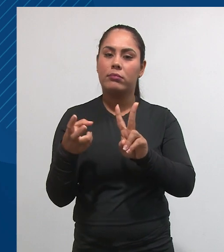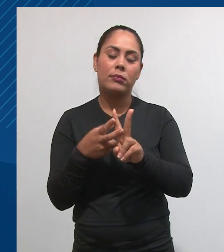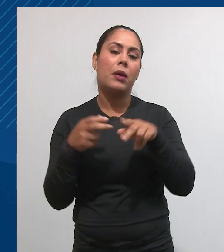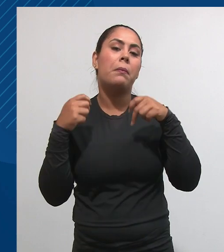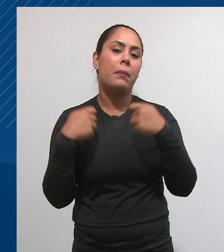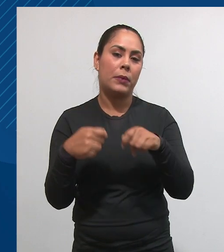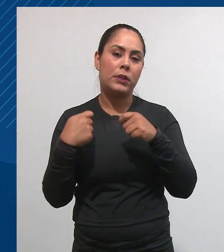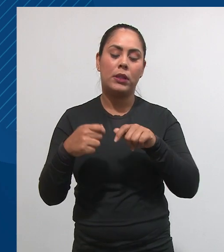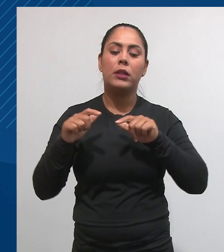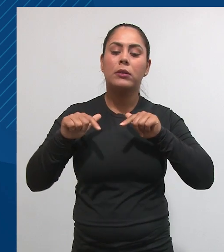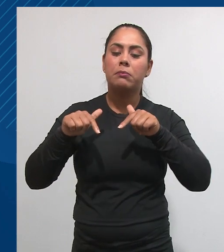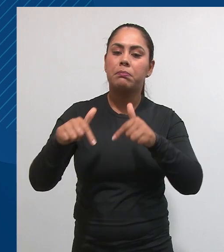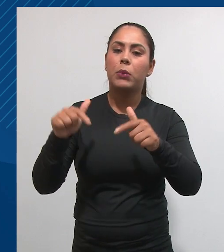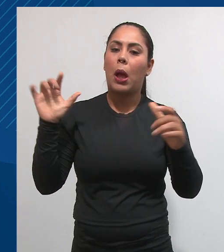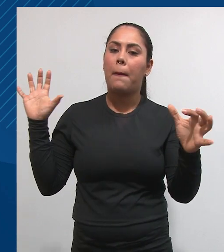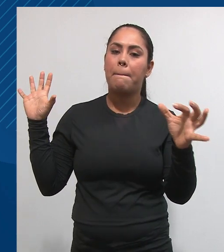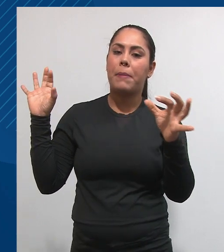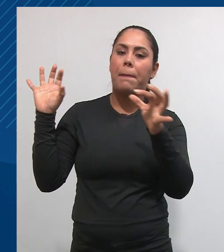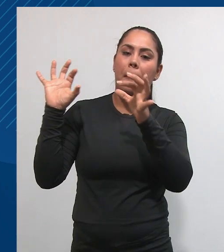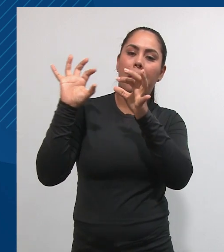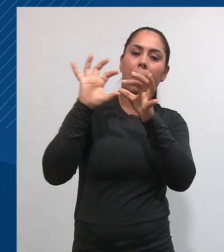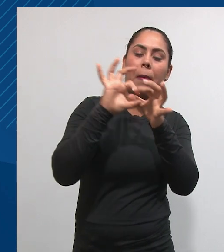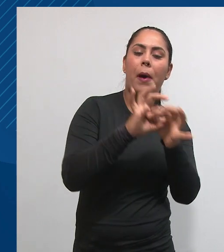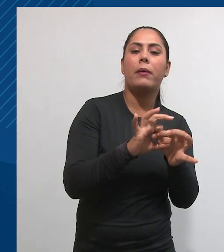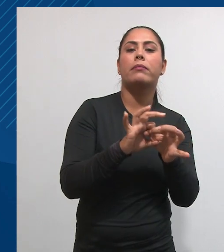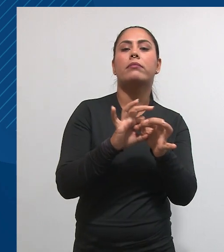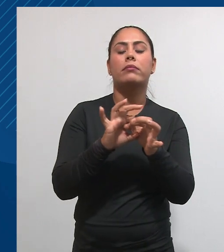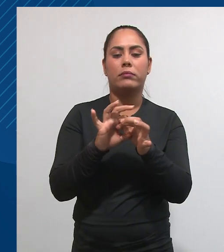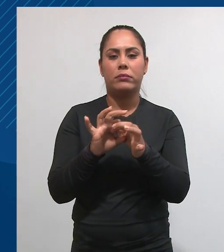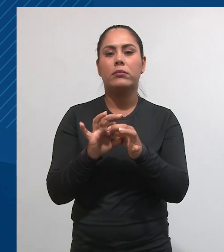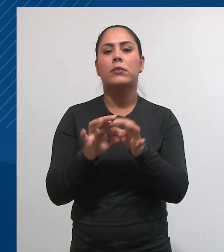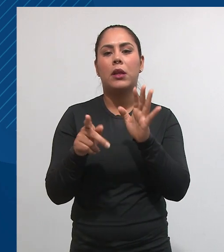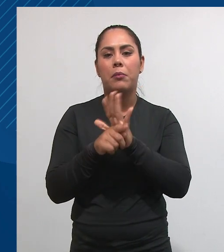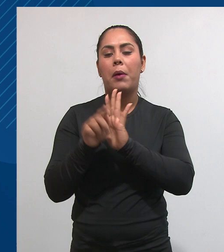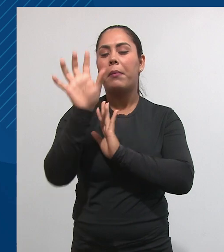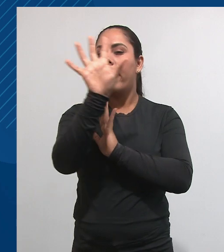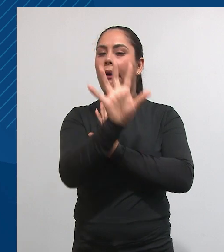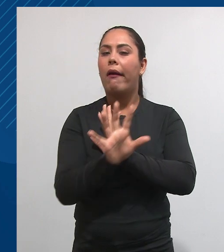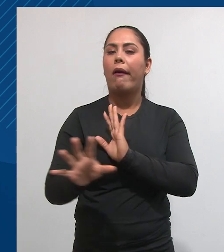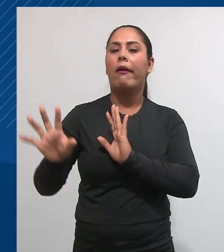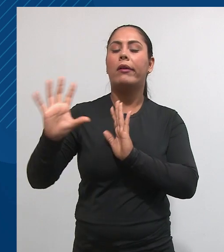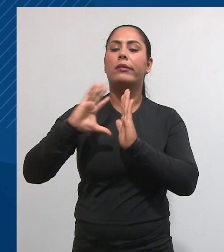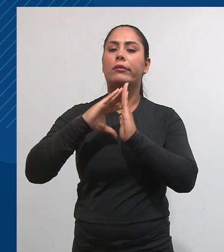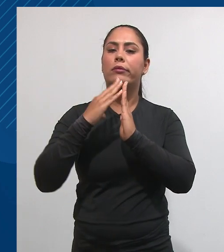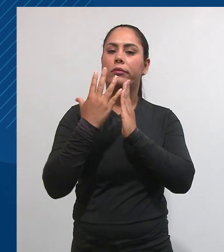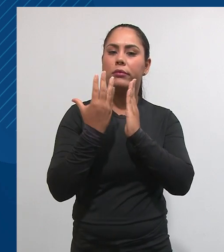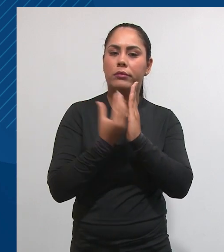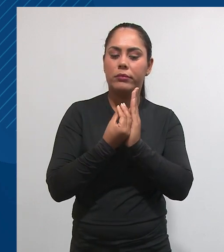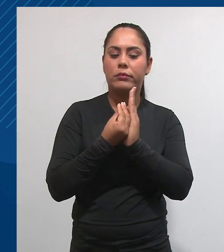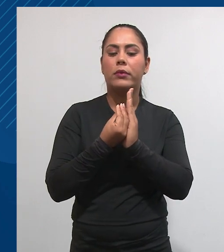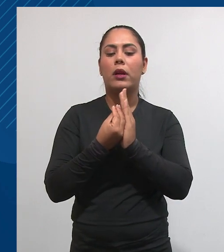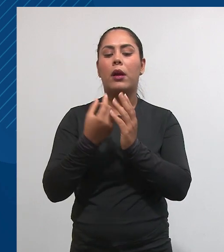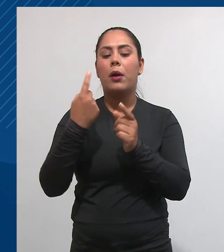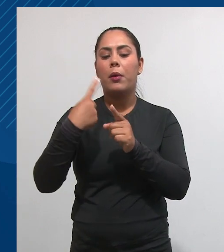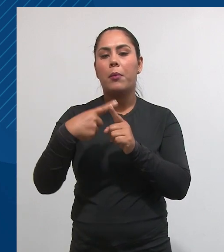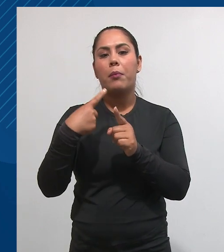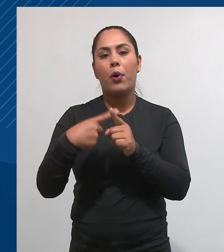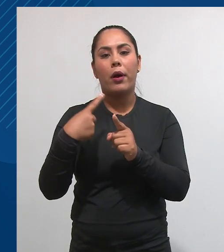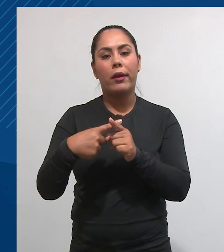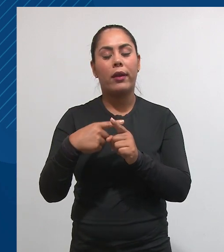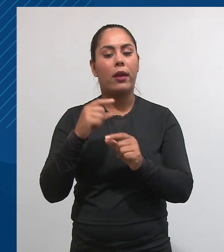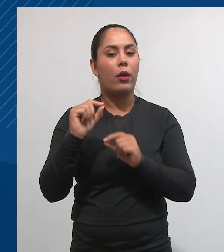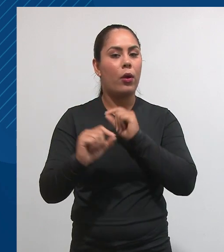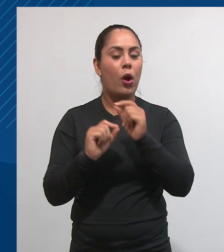fazer uma contextualização histórica da região amazônica, né?